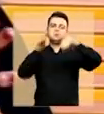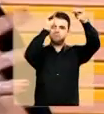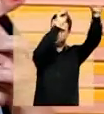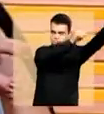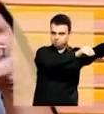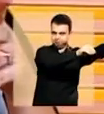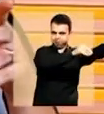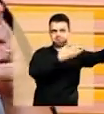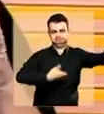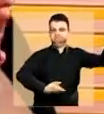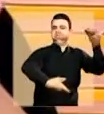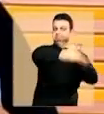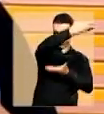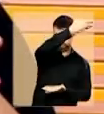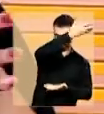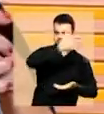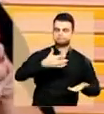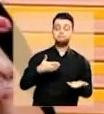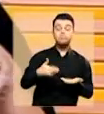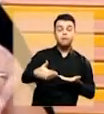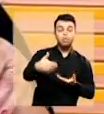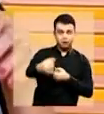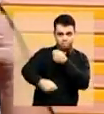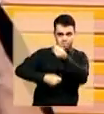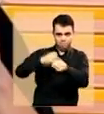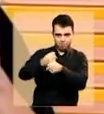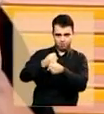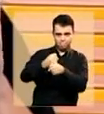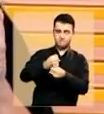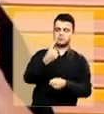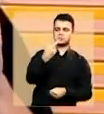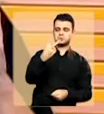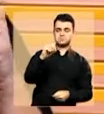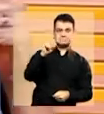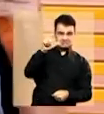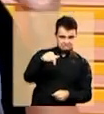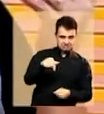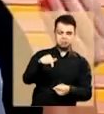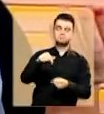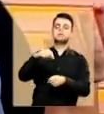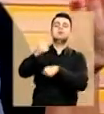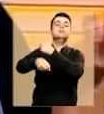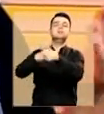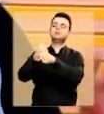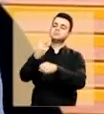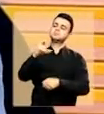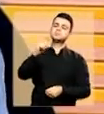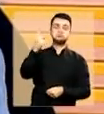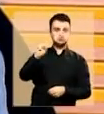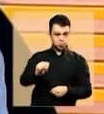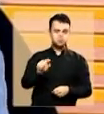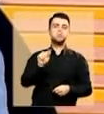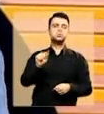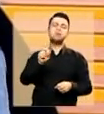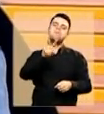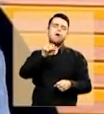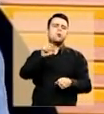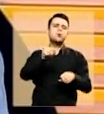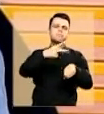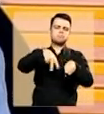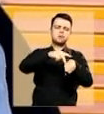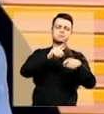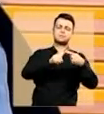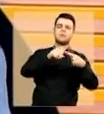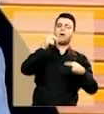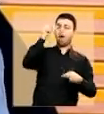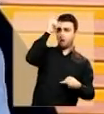esses países. Para esse próximo ano, agora 2017, 2018, as vagas possíveis, nós temos Alemanha,